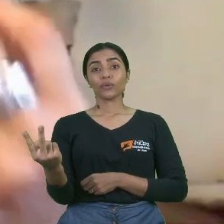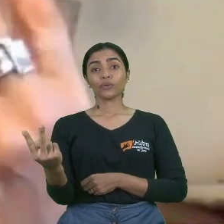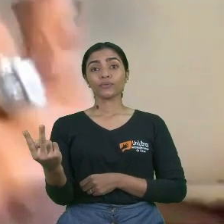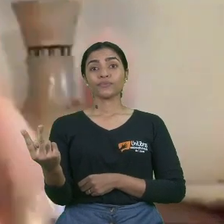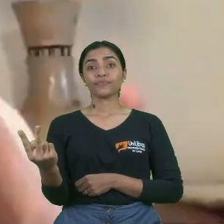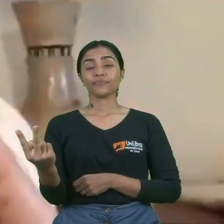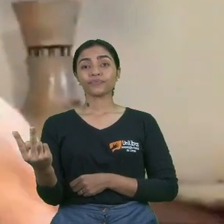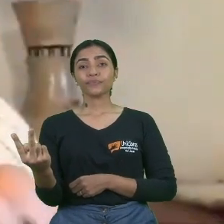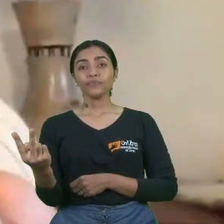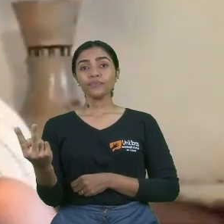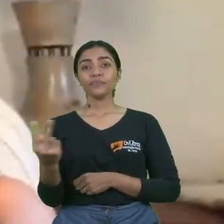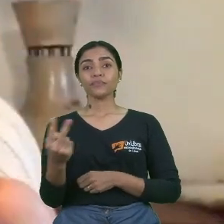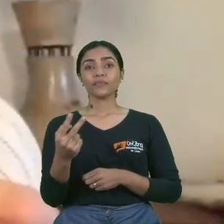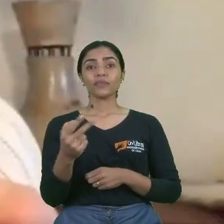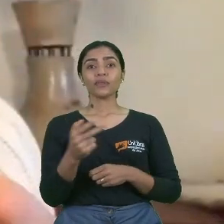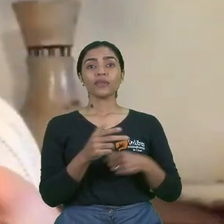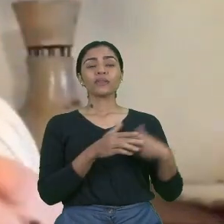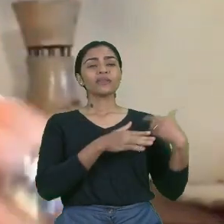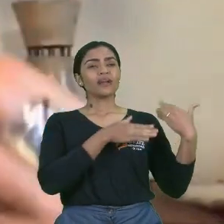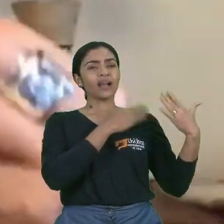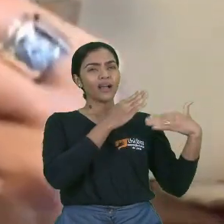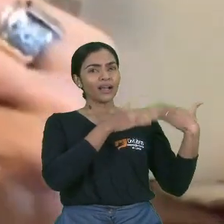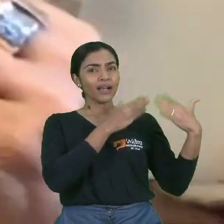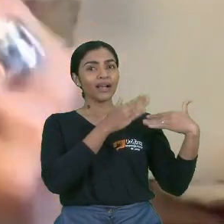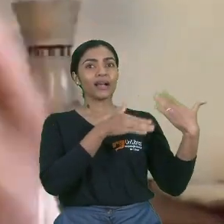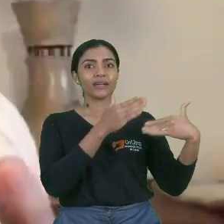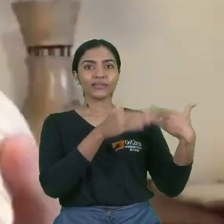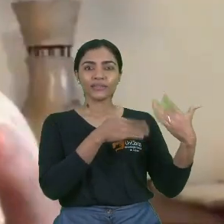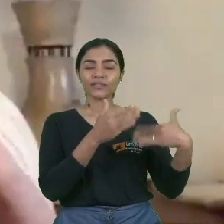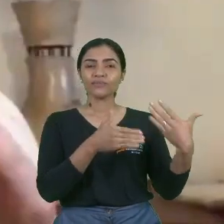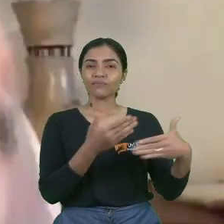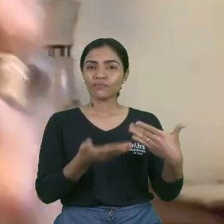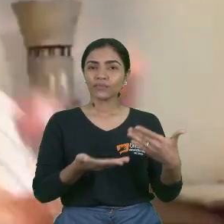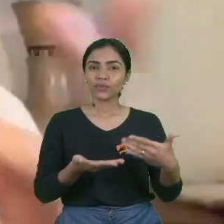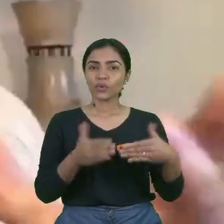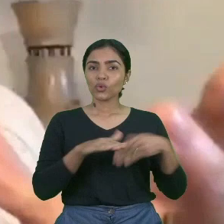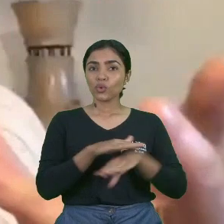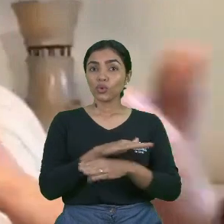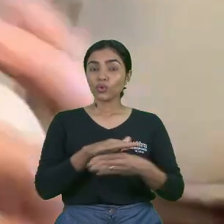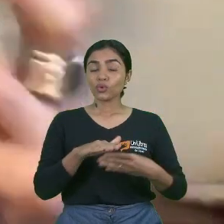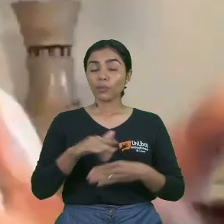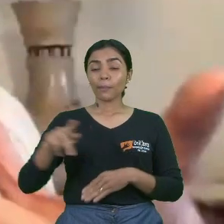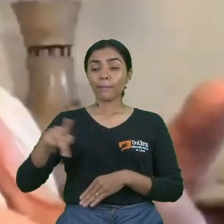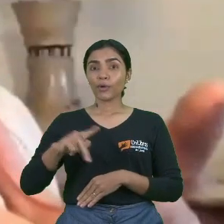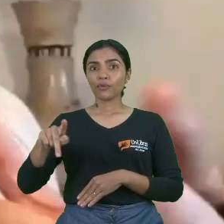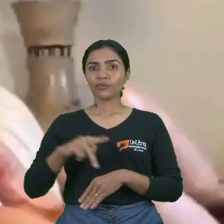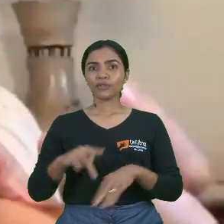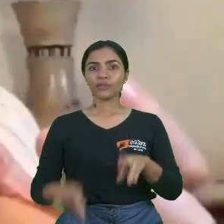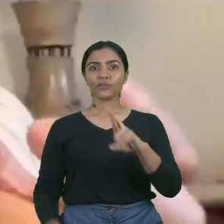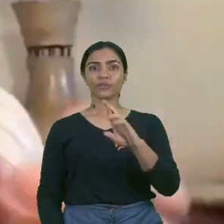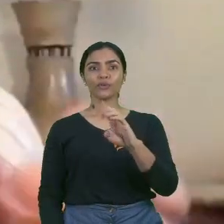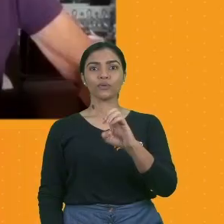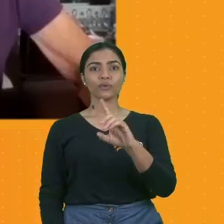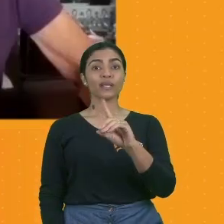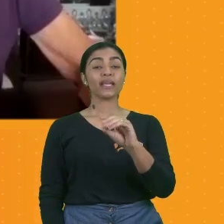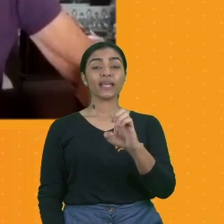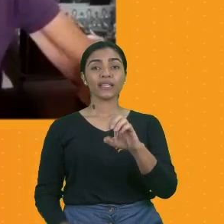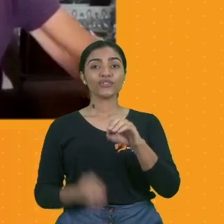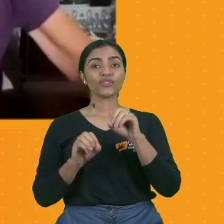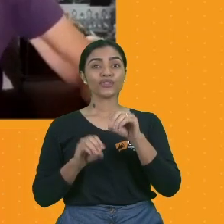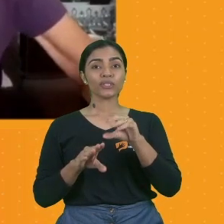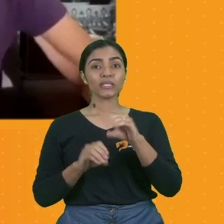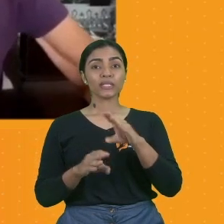tem tradição é de ser professora da rede de ensino básico